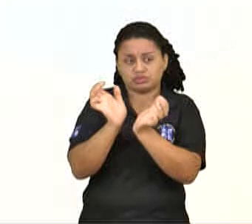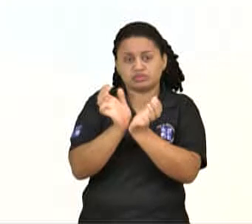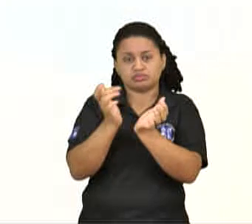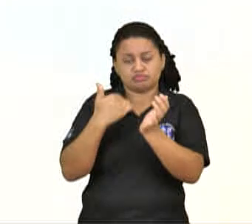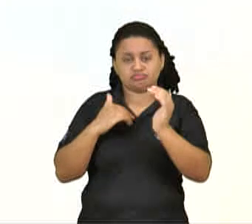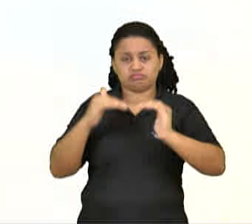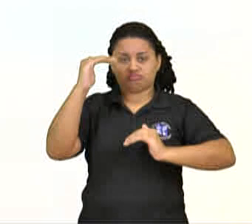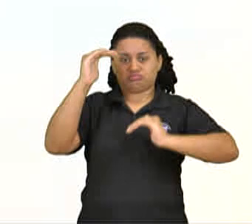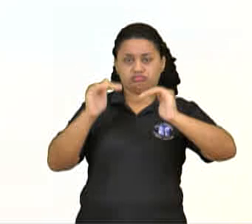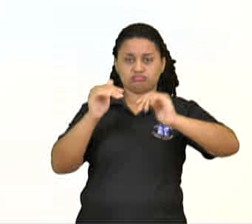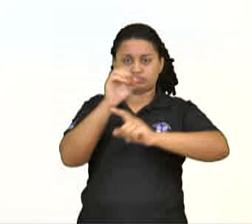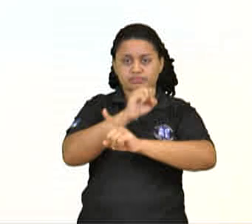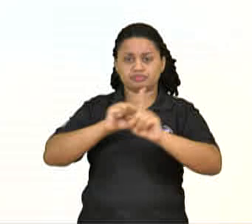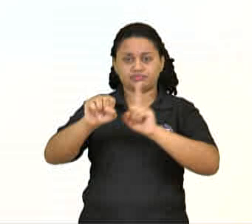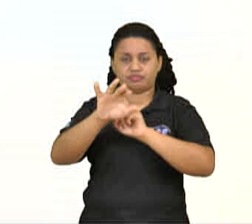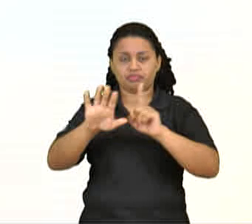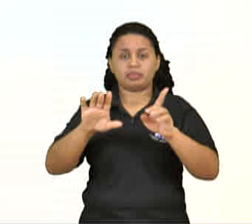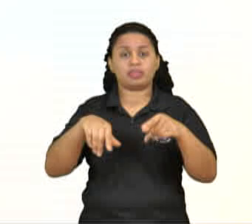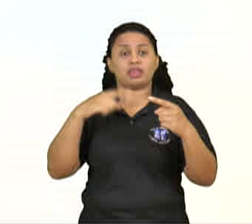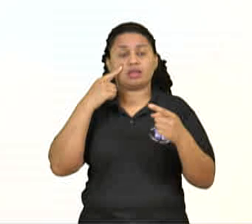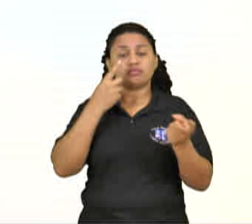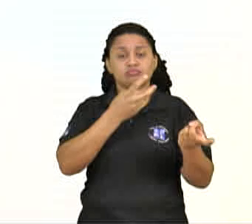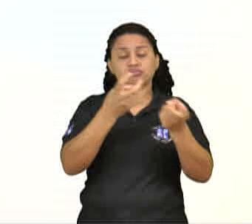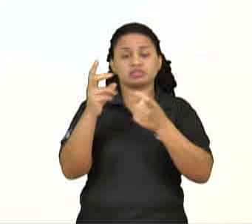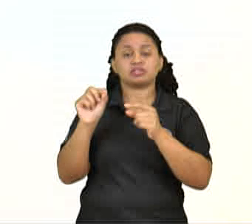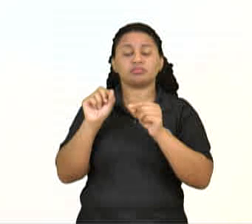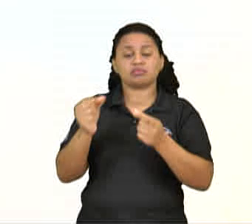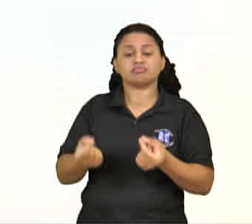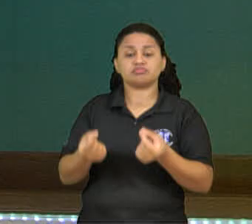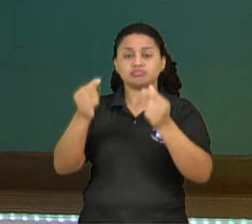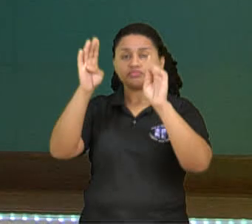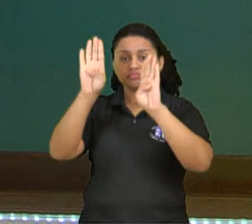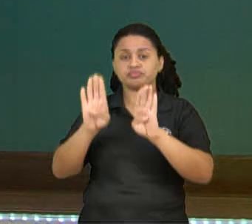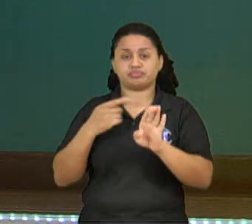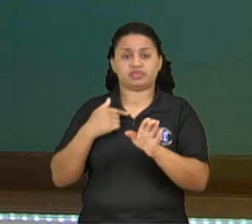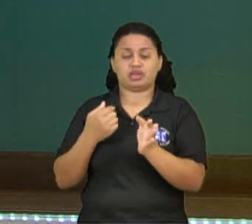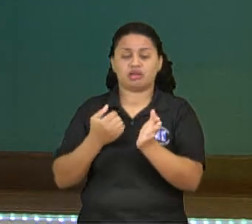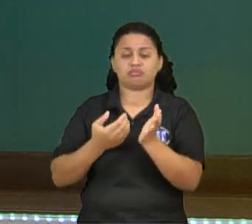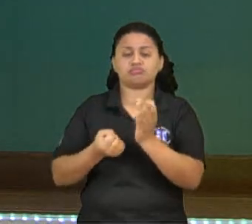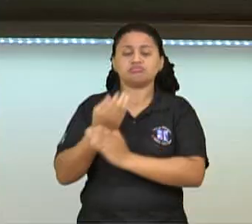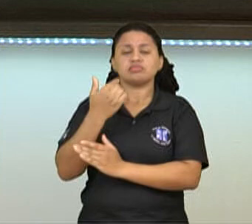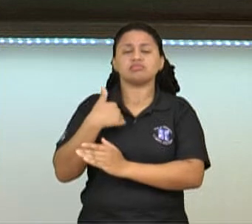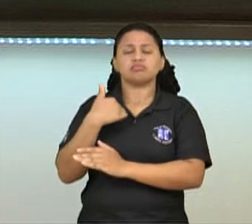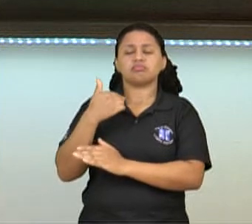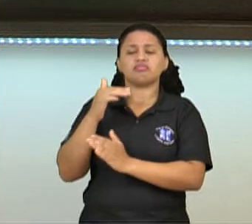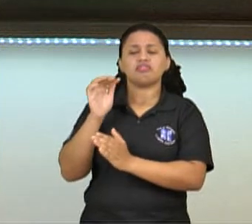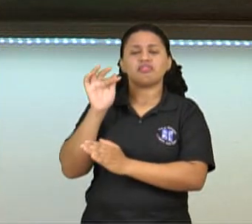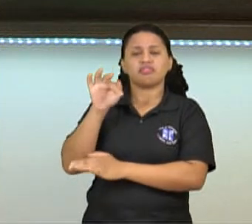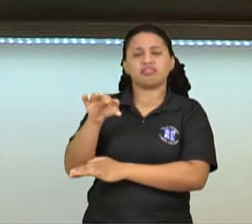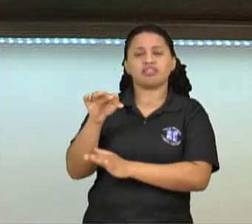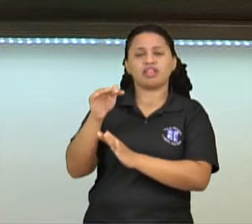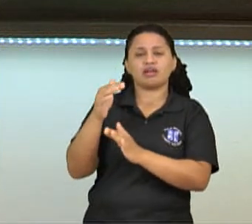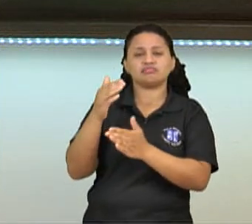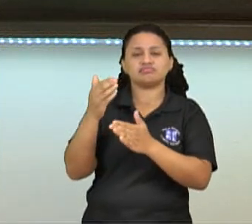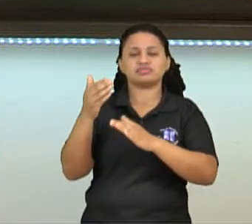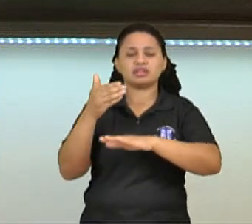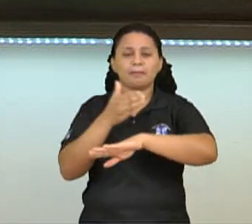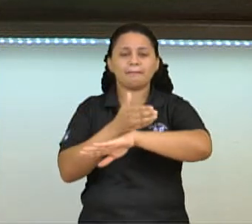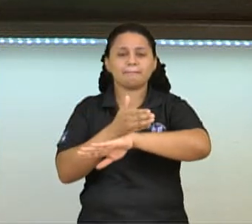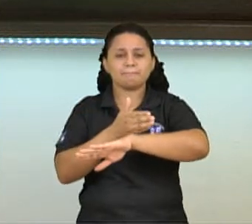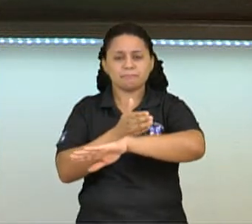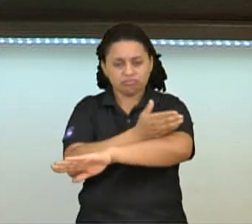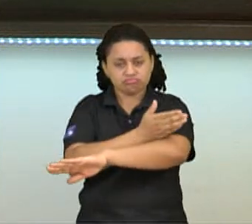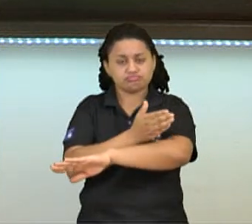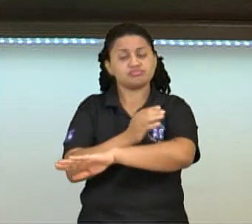vamos ver que os burgueses eles vão surgir lá no finalzinho da Idade Média como uma classe social que